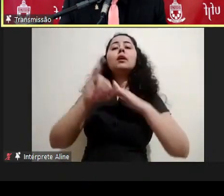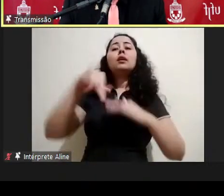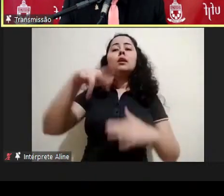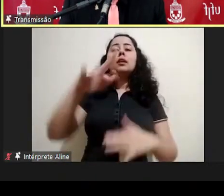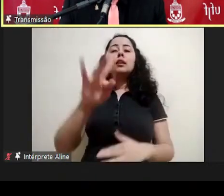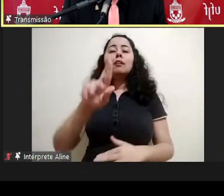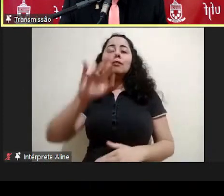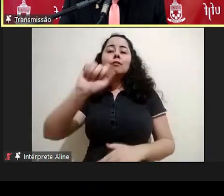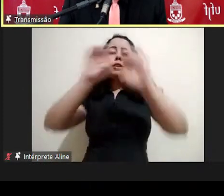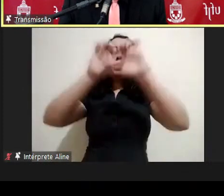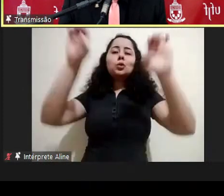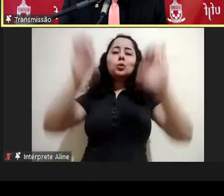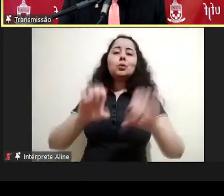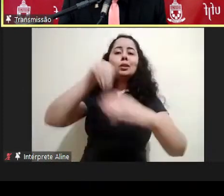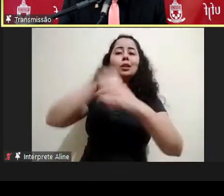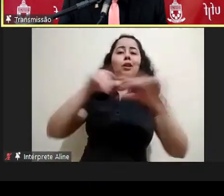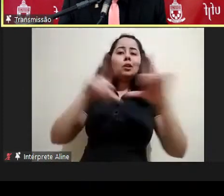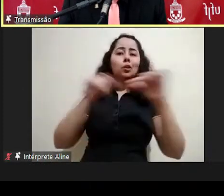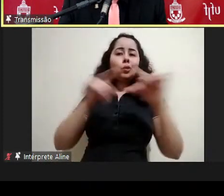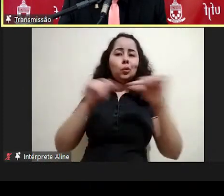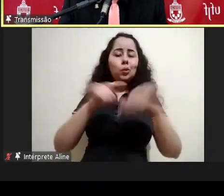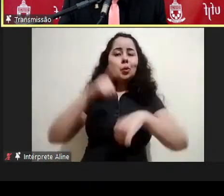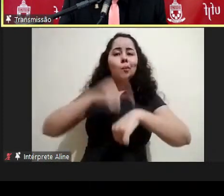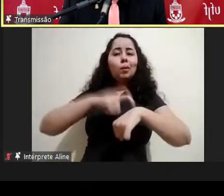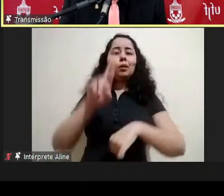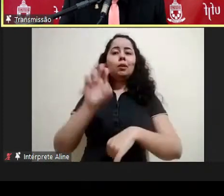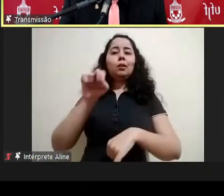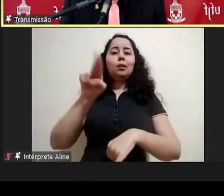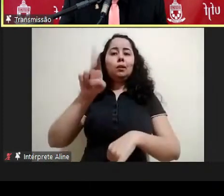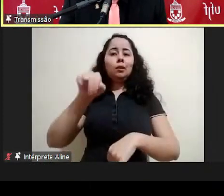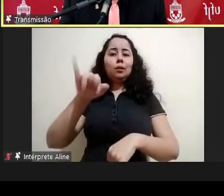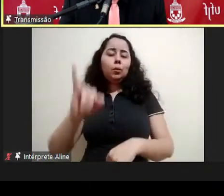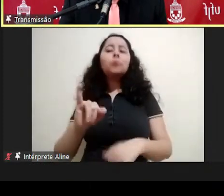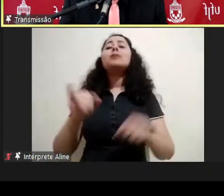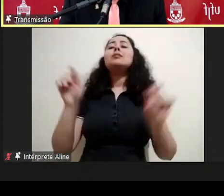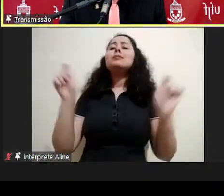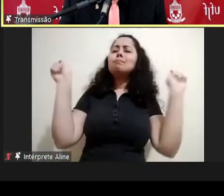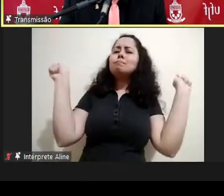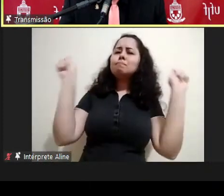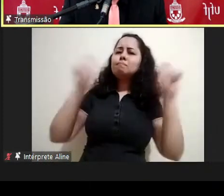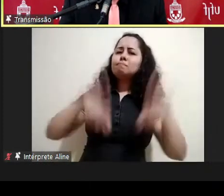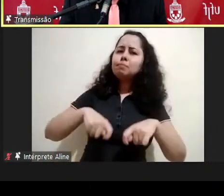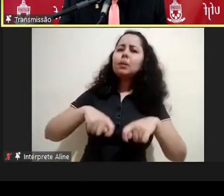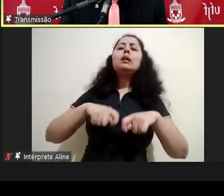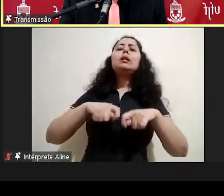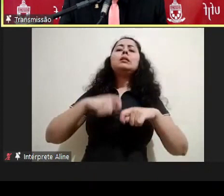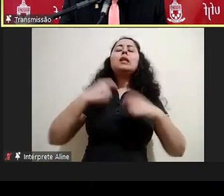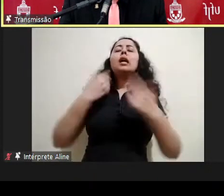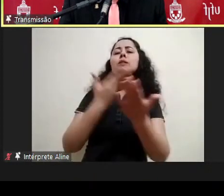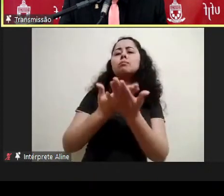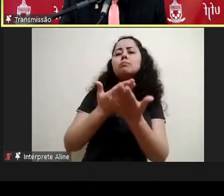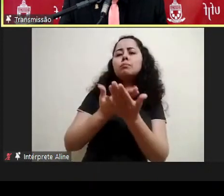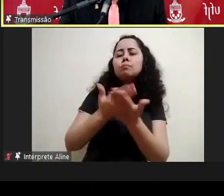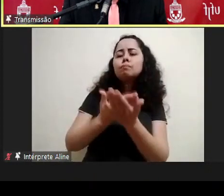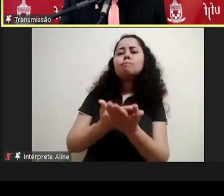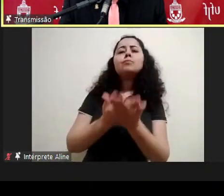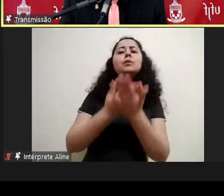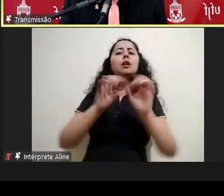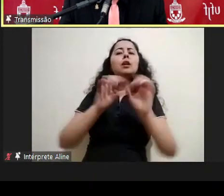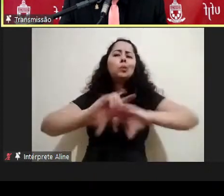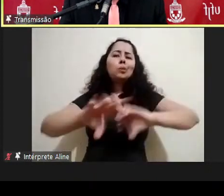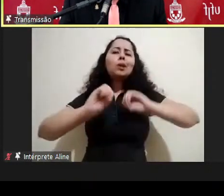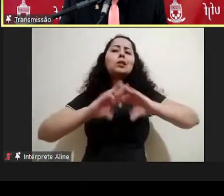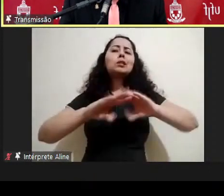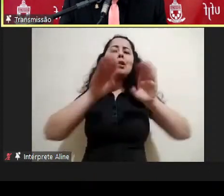âmbito do REUNI, programa este que permitiu a ampliação da oferta da educação superior pública com aumento de vagas de ingresso